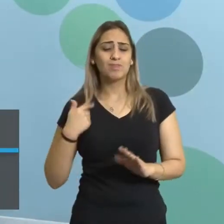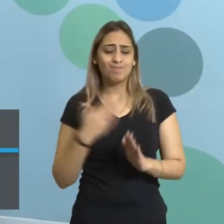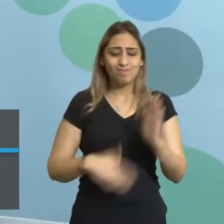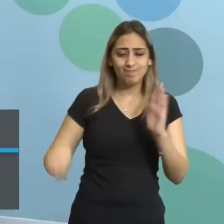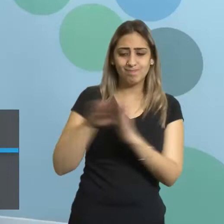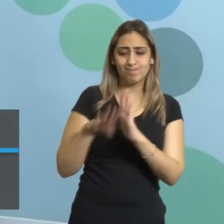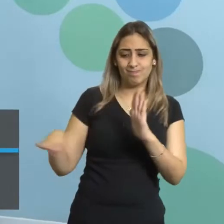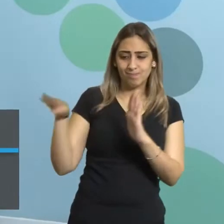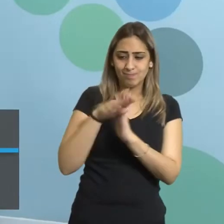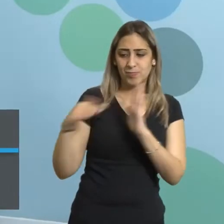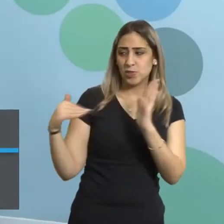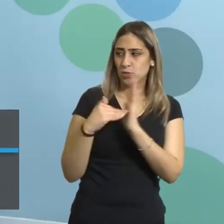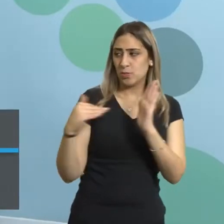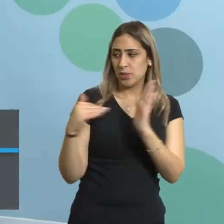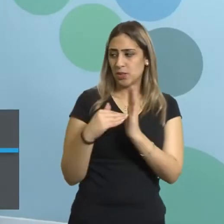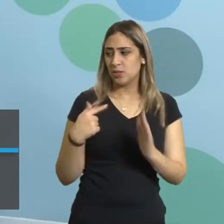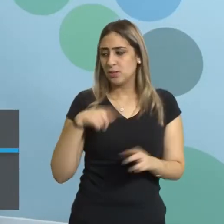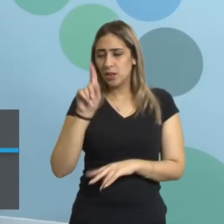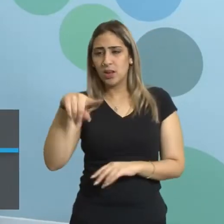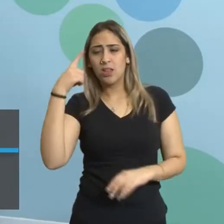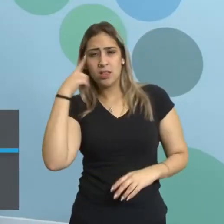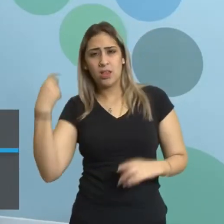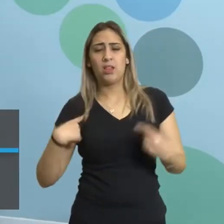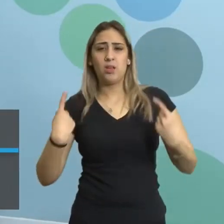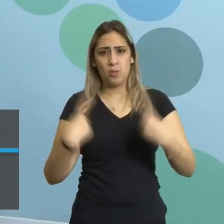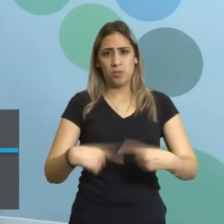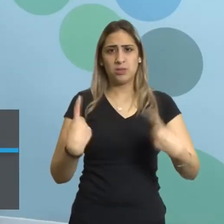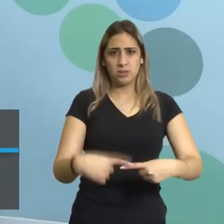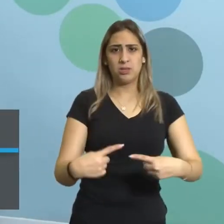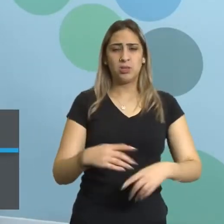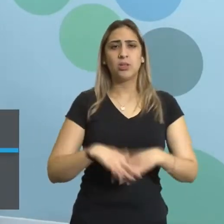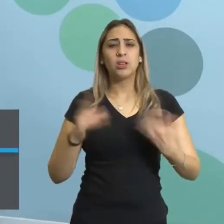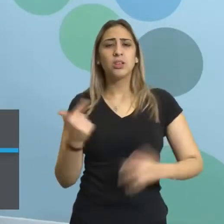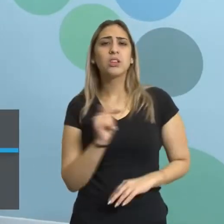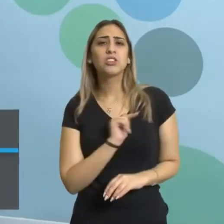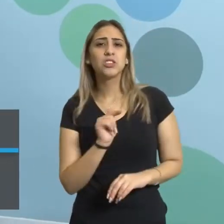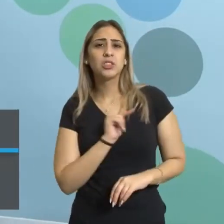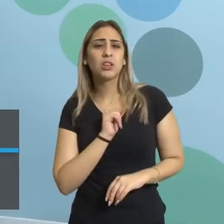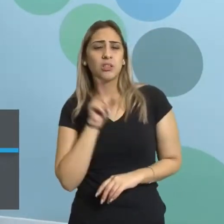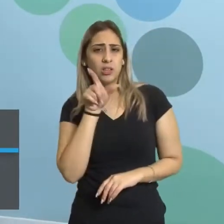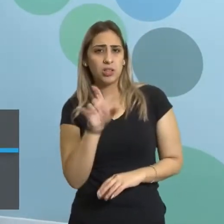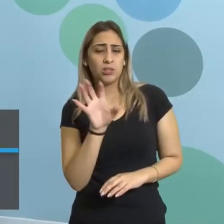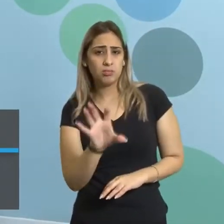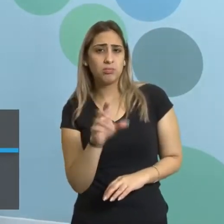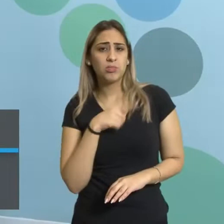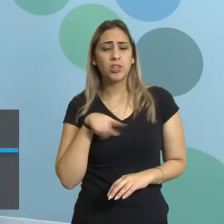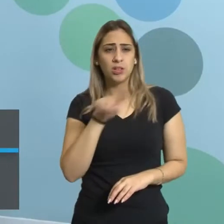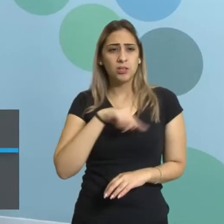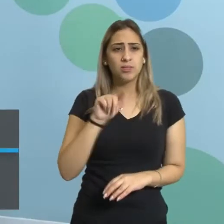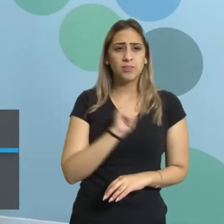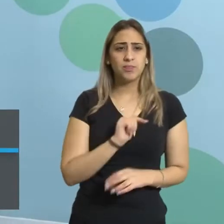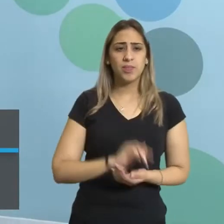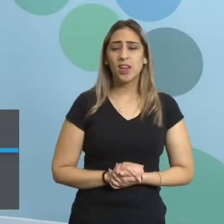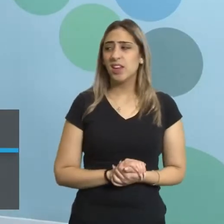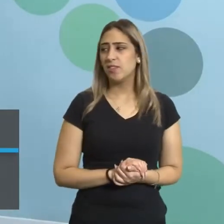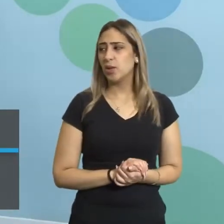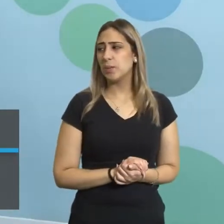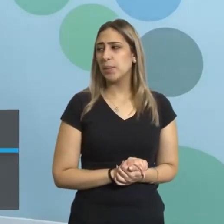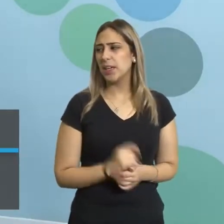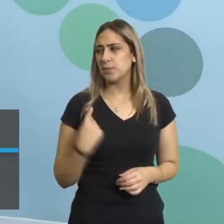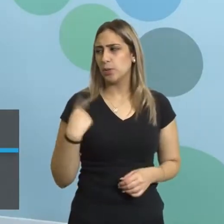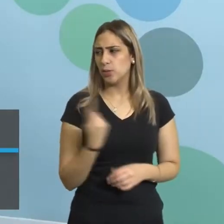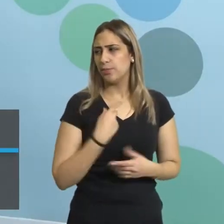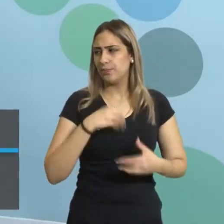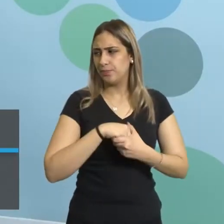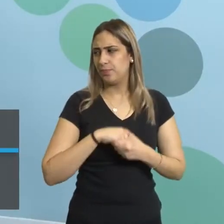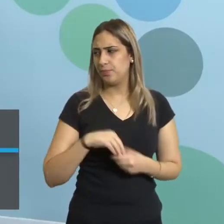operar limites né Essa é a ideia aí da competição Então a gente tem ainda isso na assistência ação disciplinadora ainda do corpo nesse